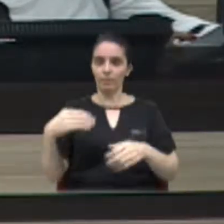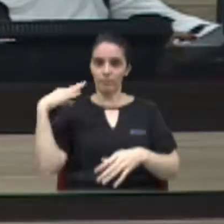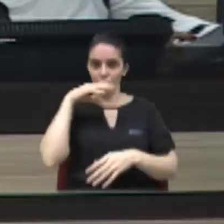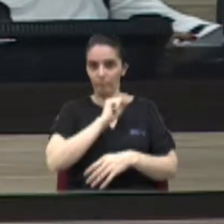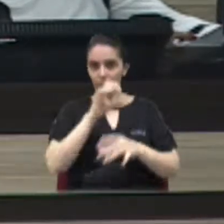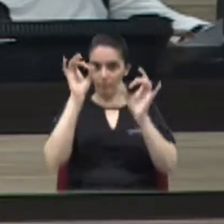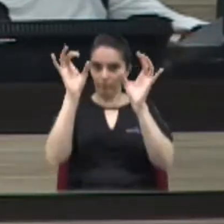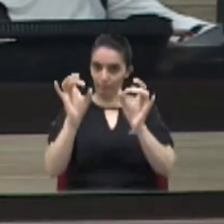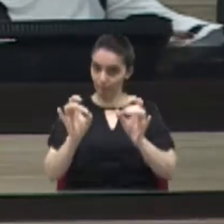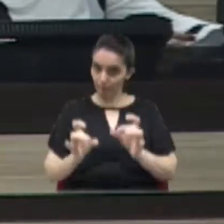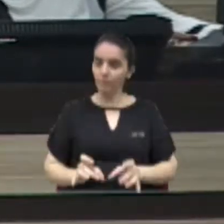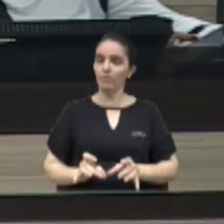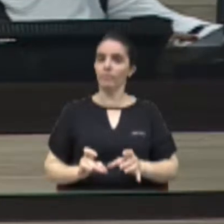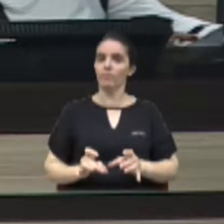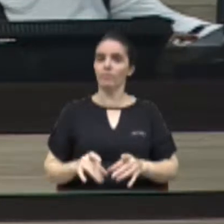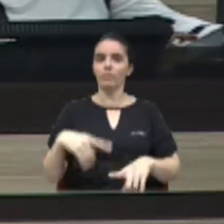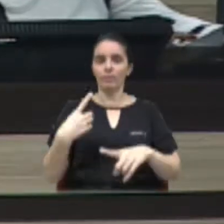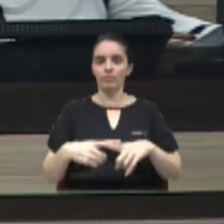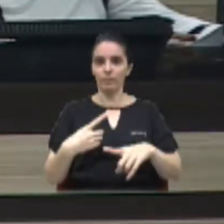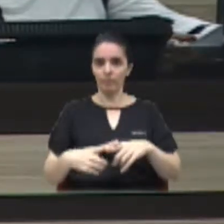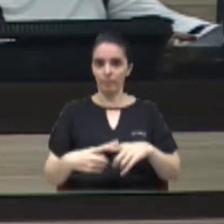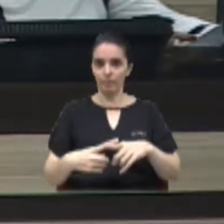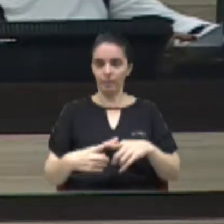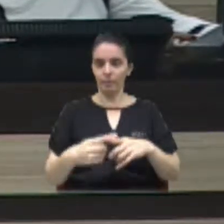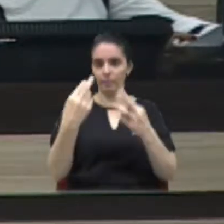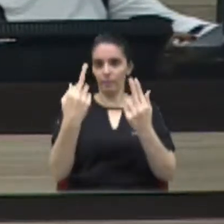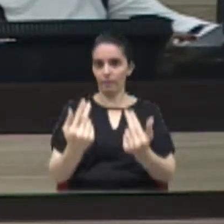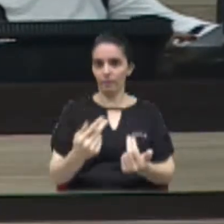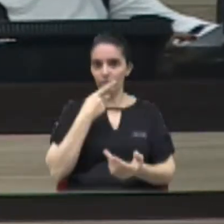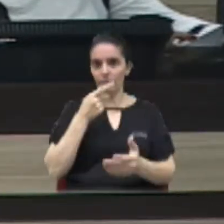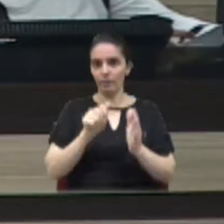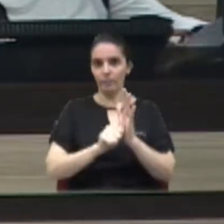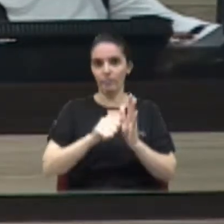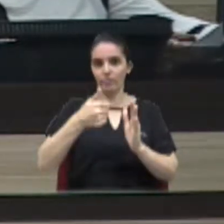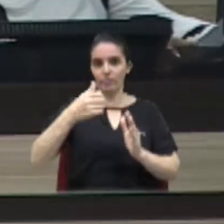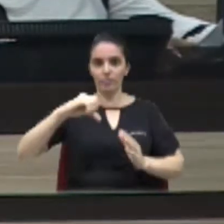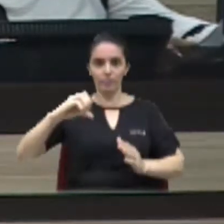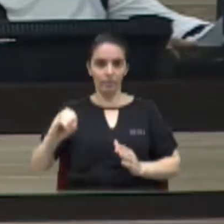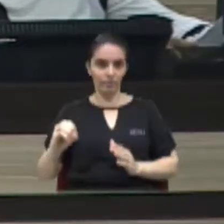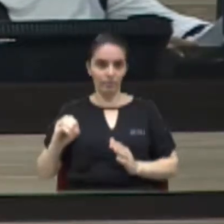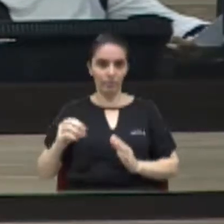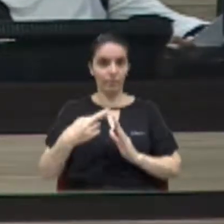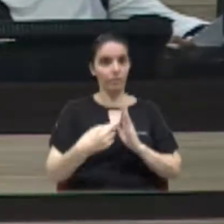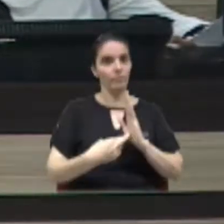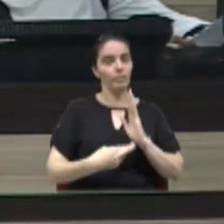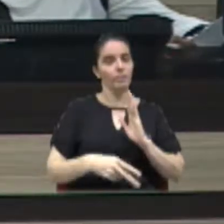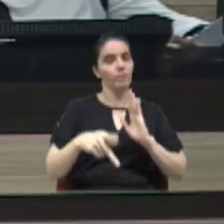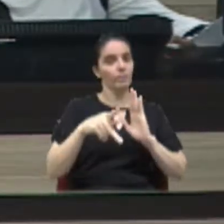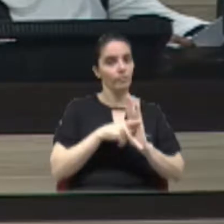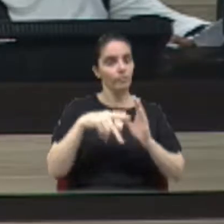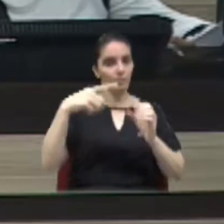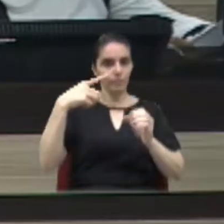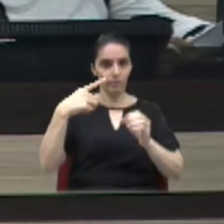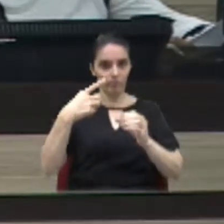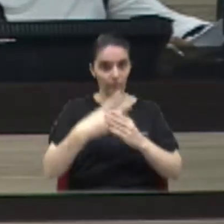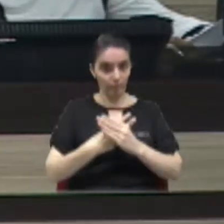sob o regime de urgência especial, conforme dispõem os artigos 190 e seguintes do Regimento Interno da Câmara Municipal de